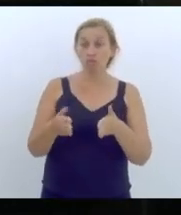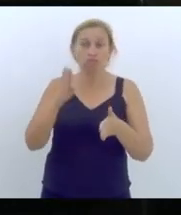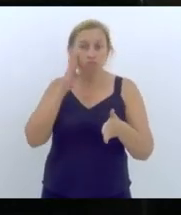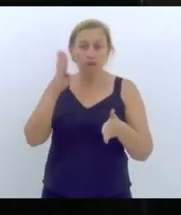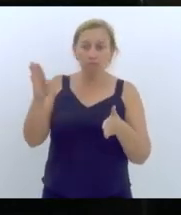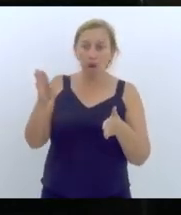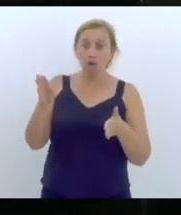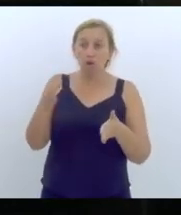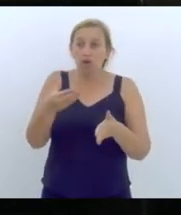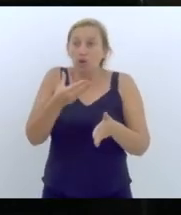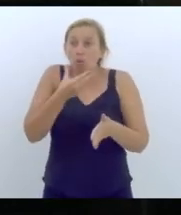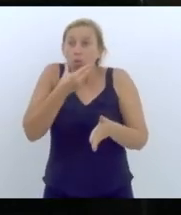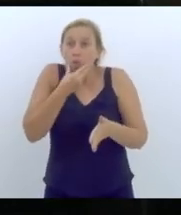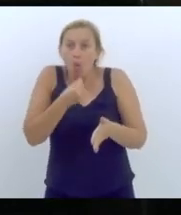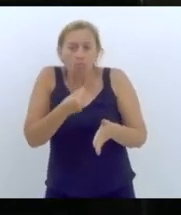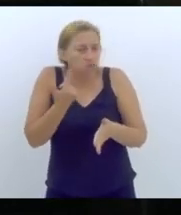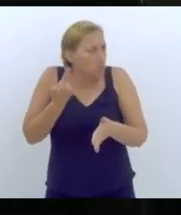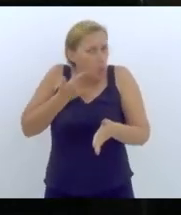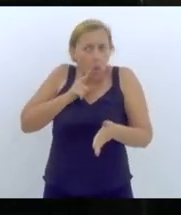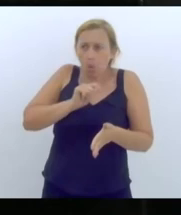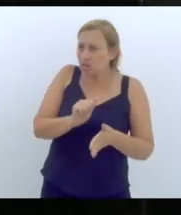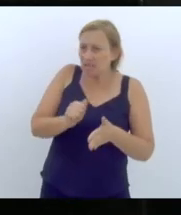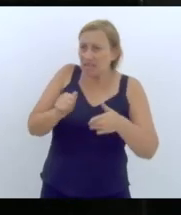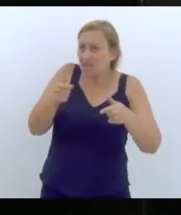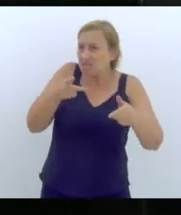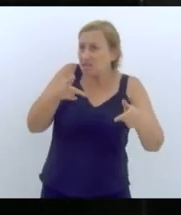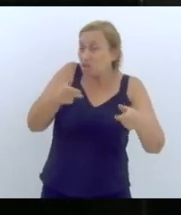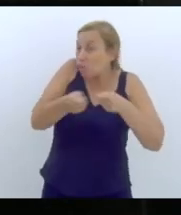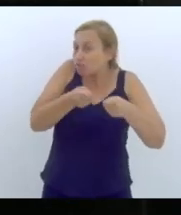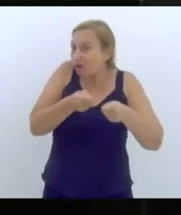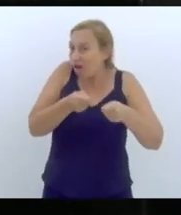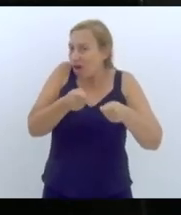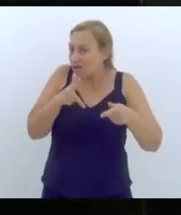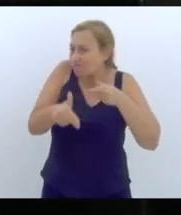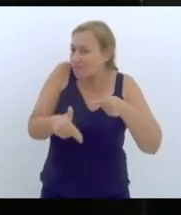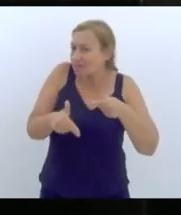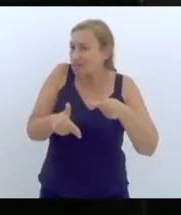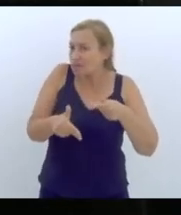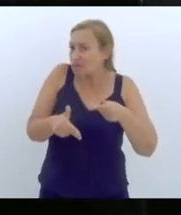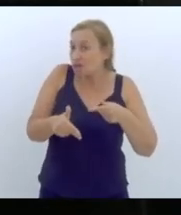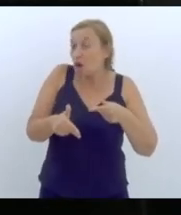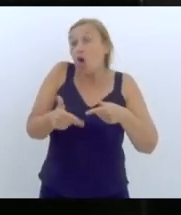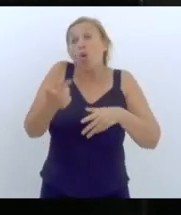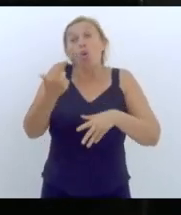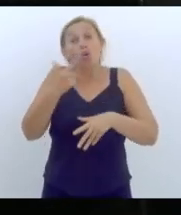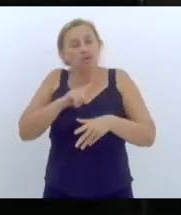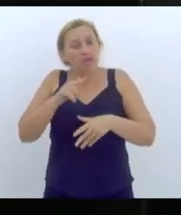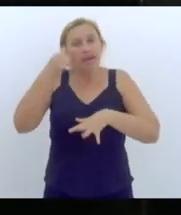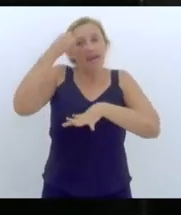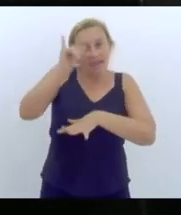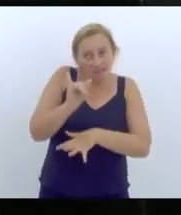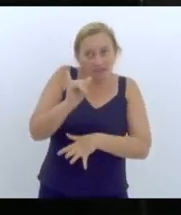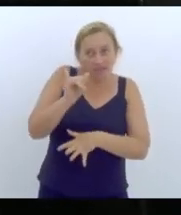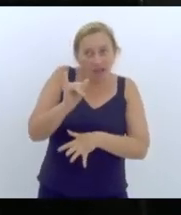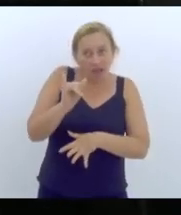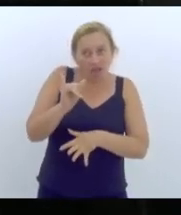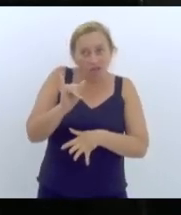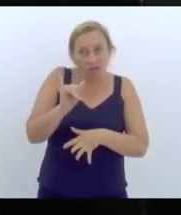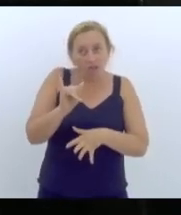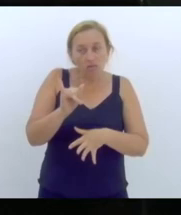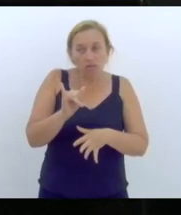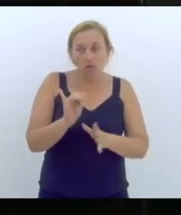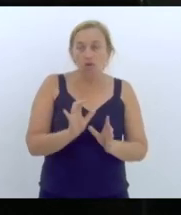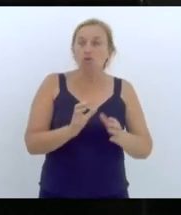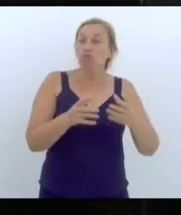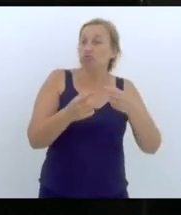homem não consegue interferir. A gente consegue prevenir com unidade,